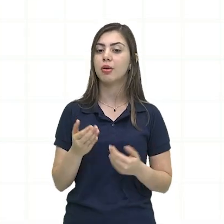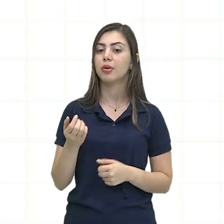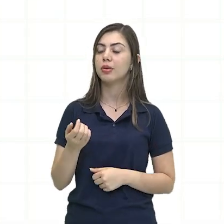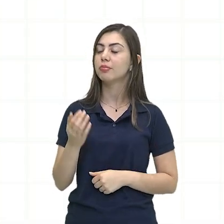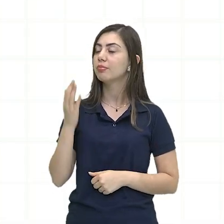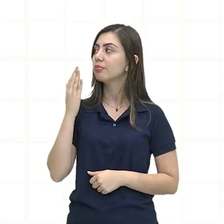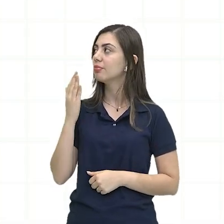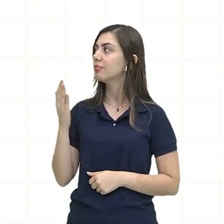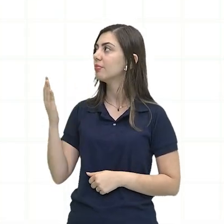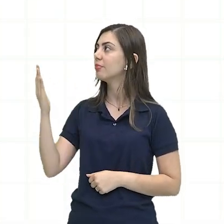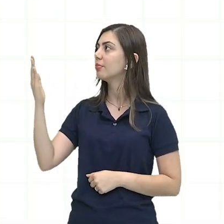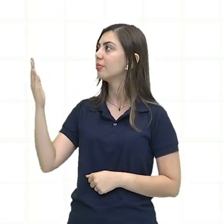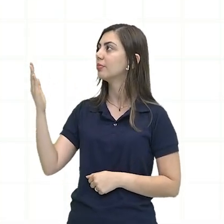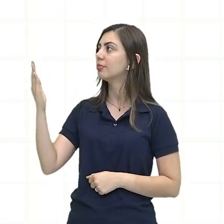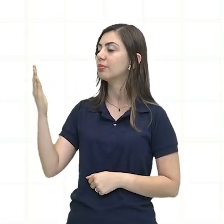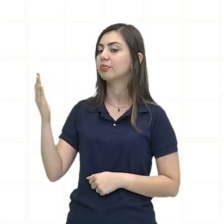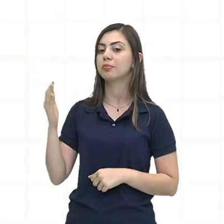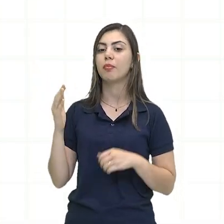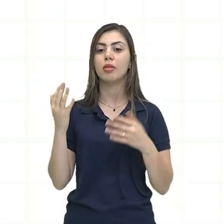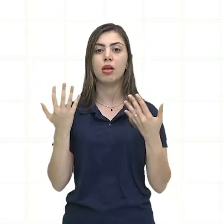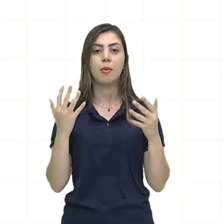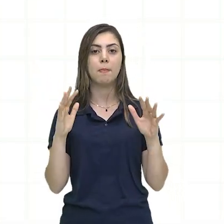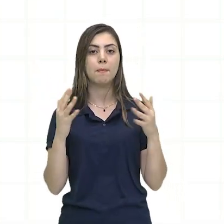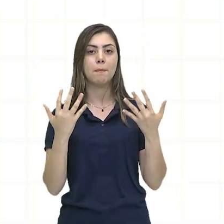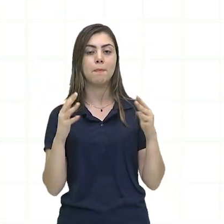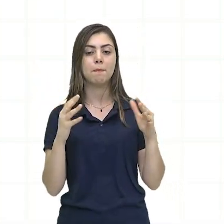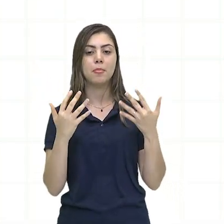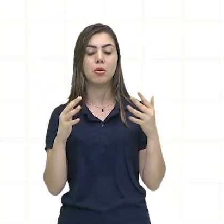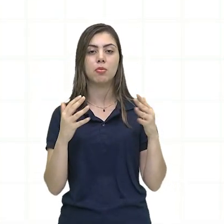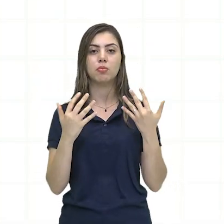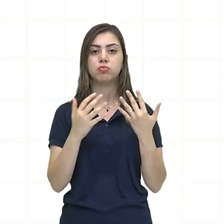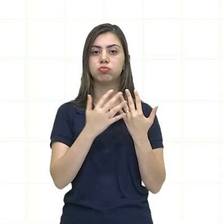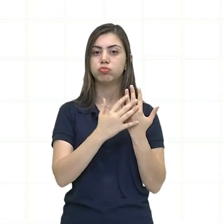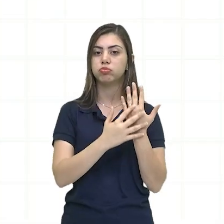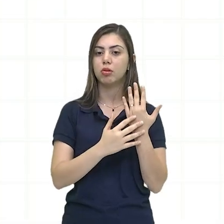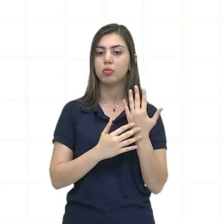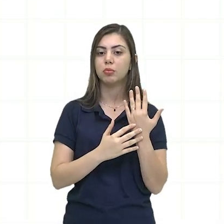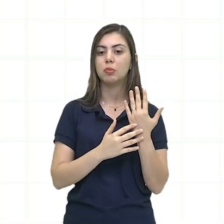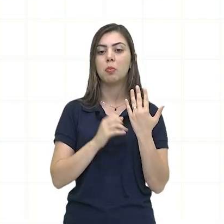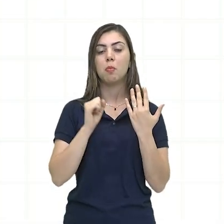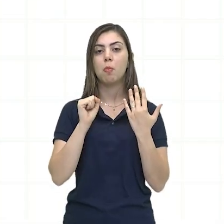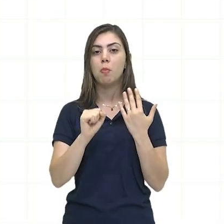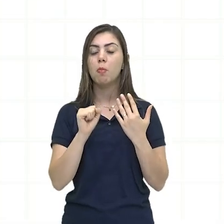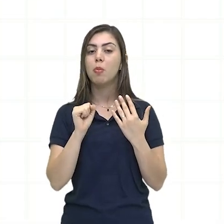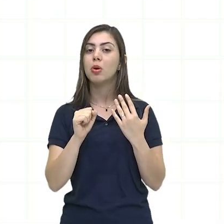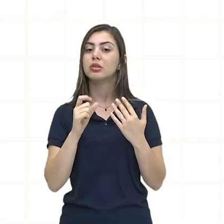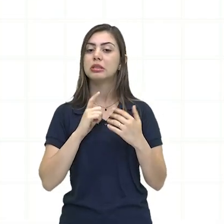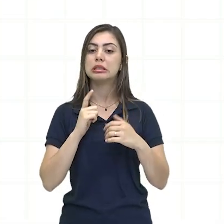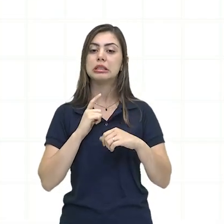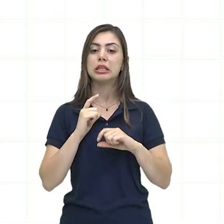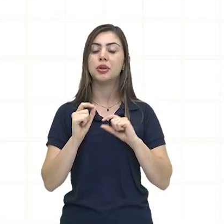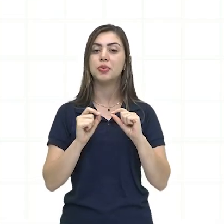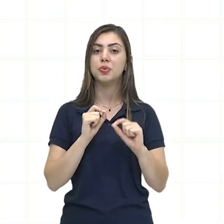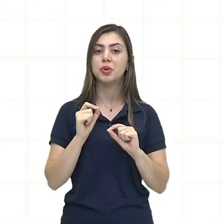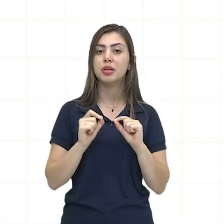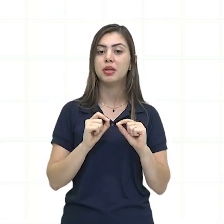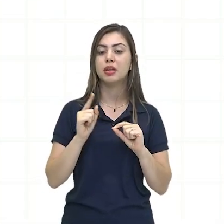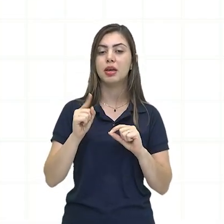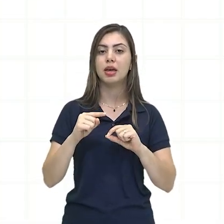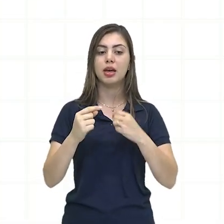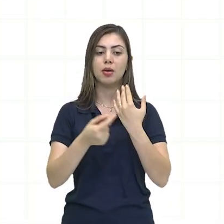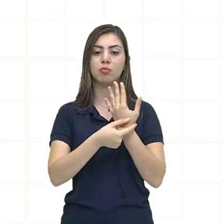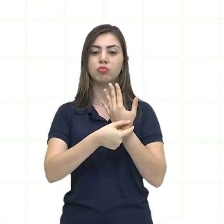mão, certo? Nós temos as artrites, as inflamações das articulações da